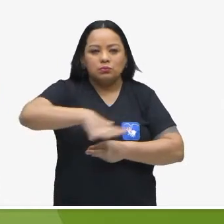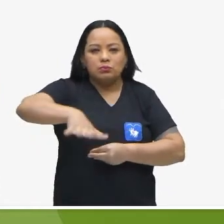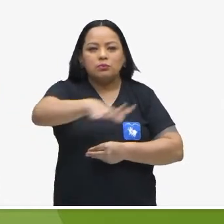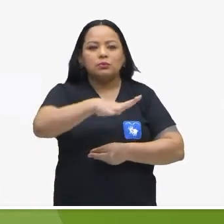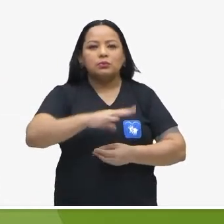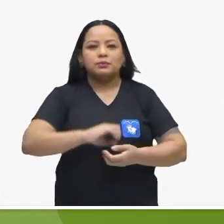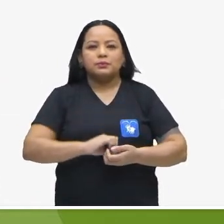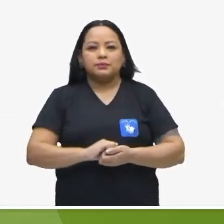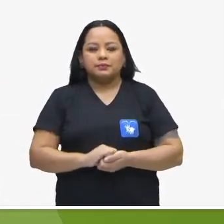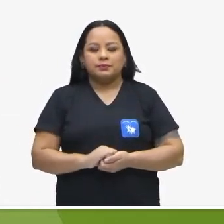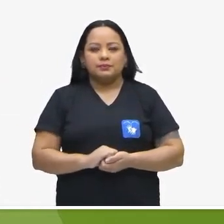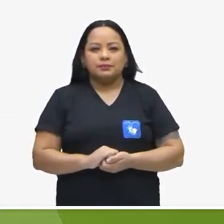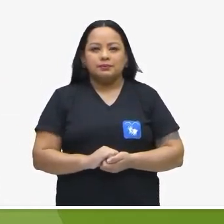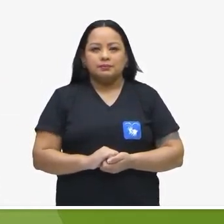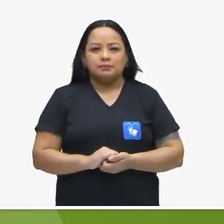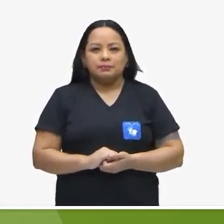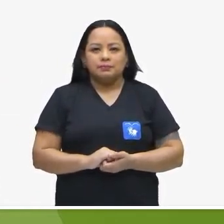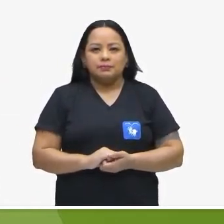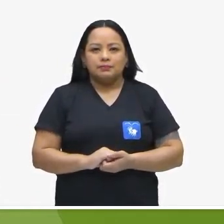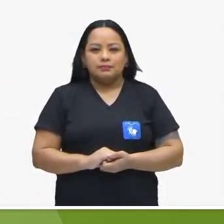ecossistema.